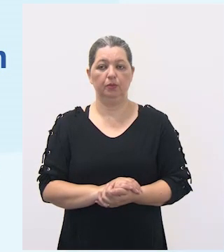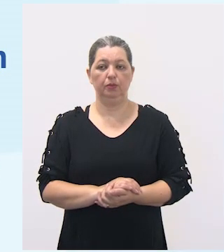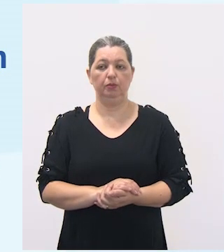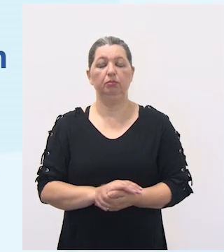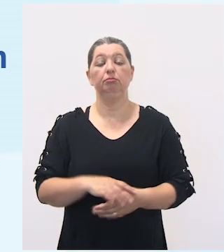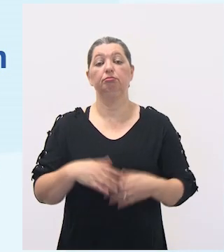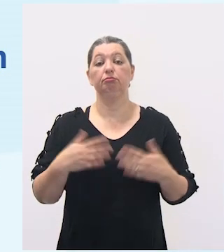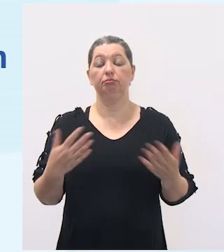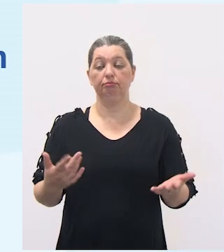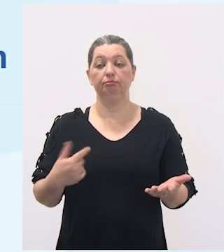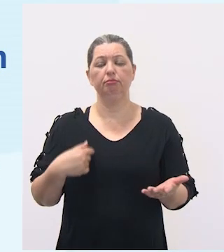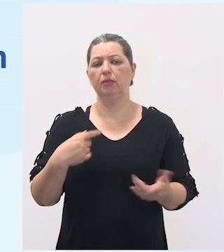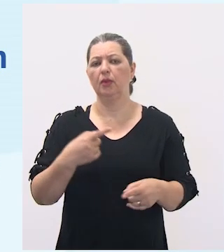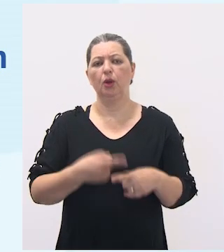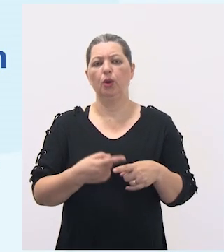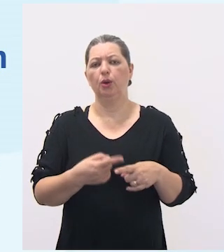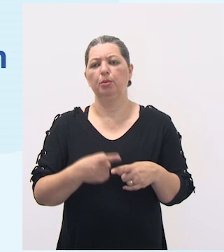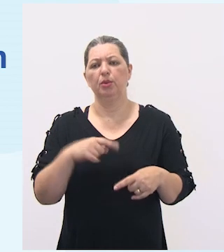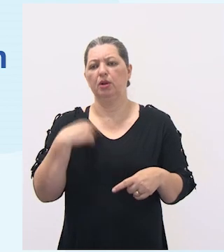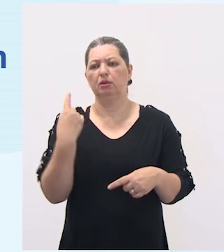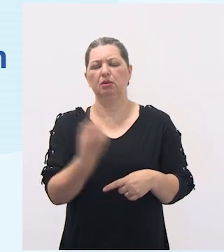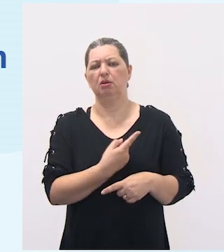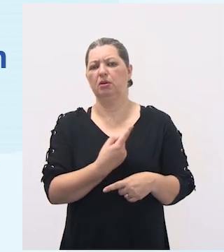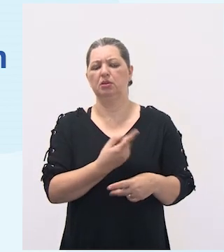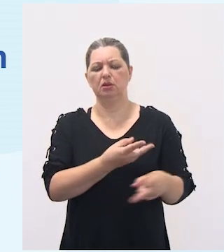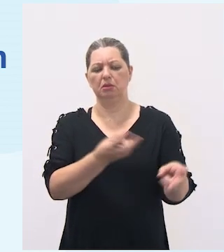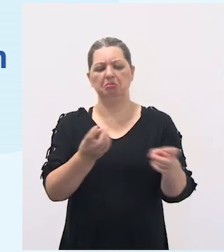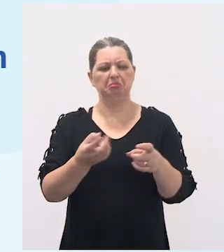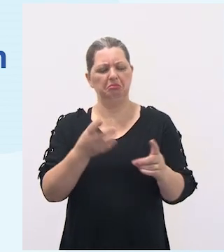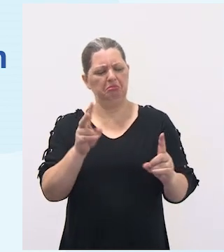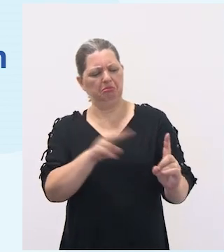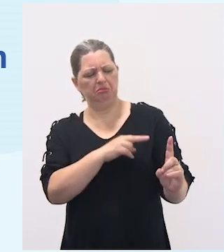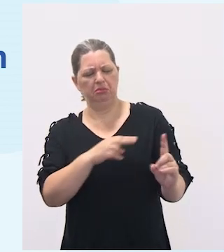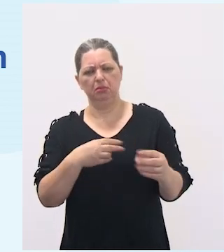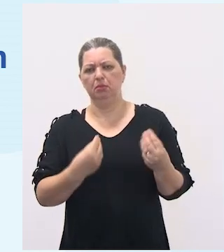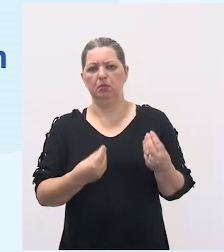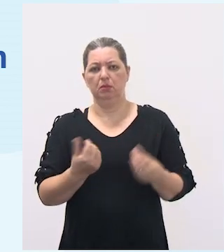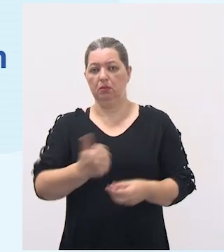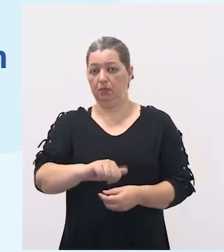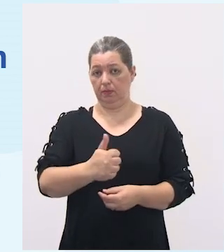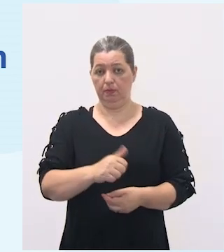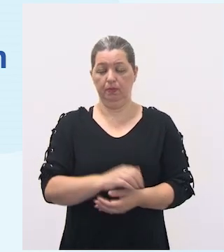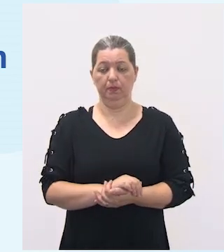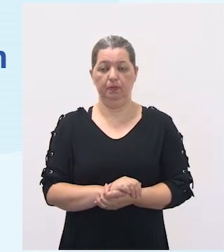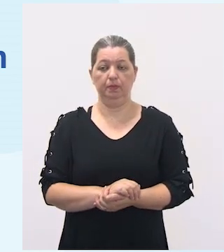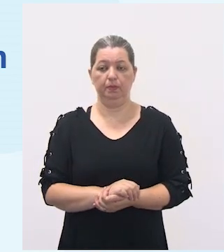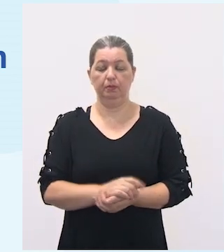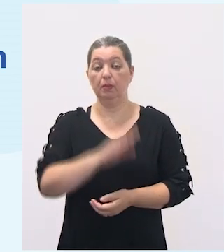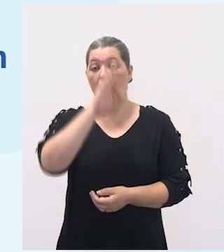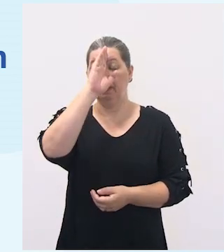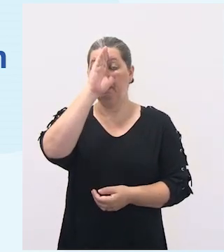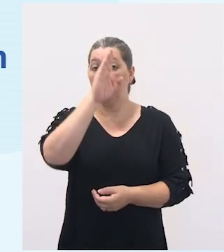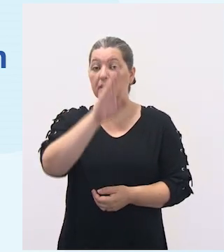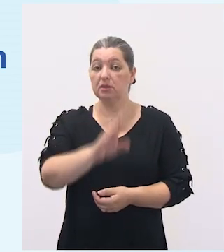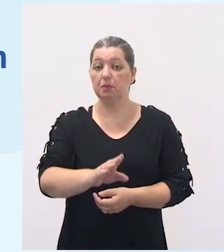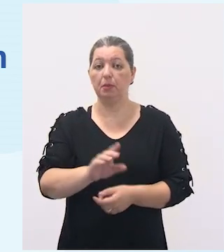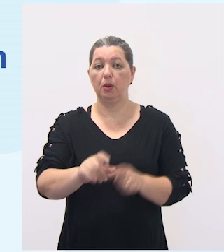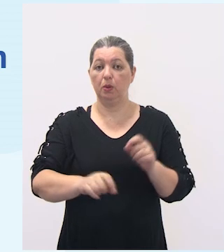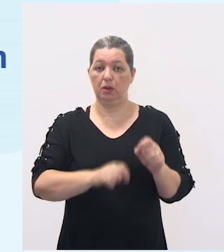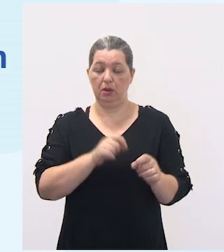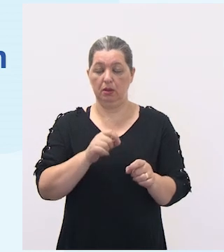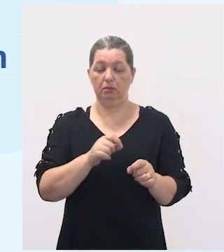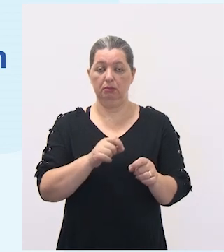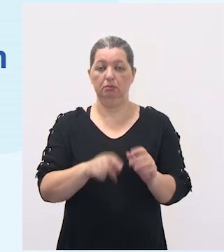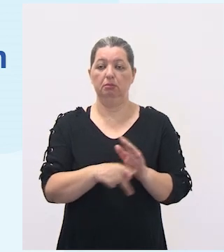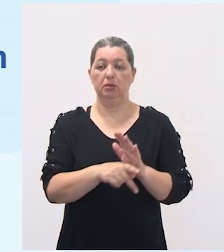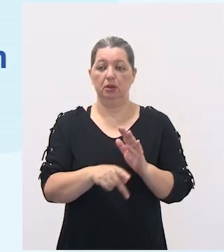Então, vamos lá. Por que nós vamos olhar para as avaliações? Principalmente olhar essa questão do